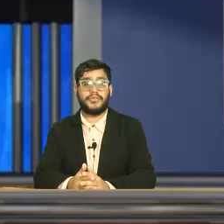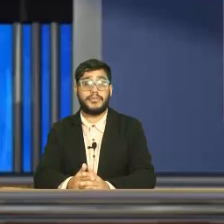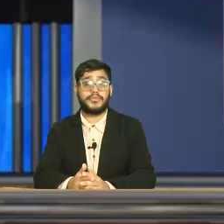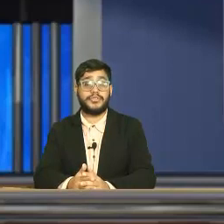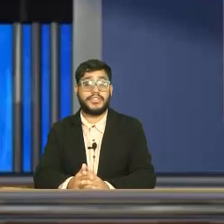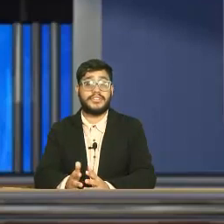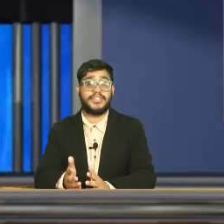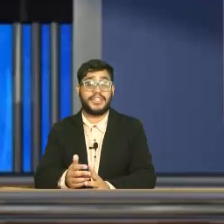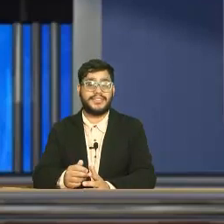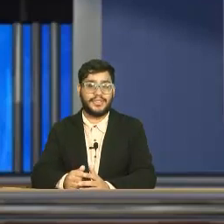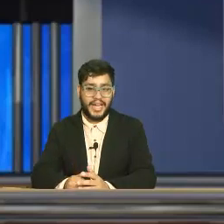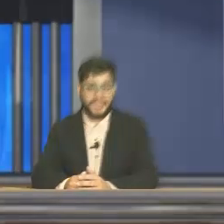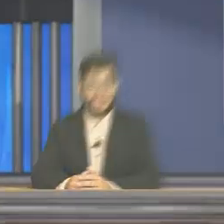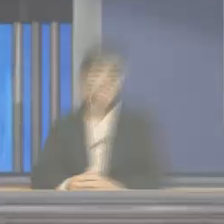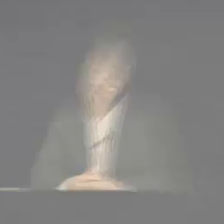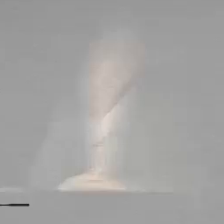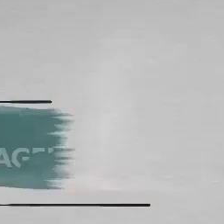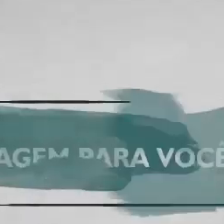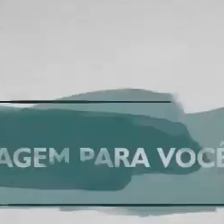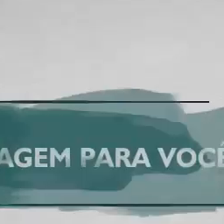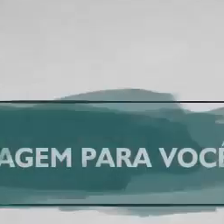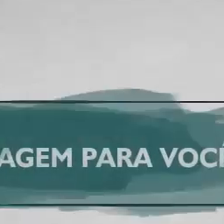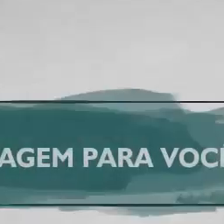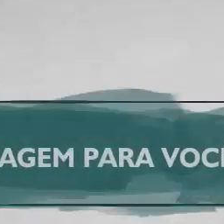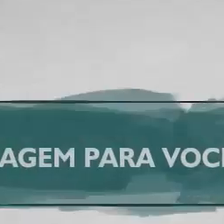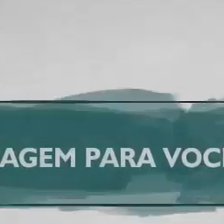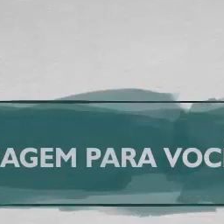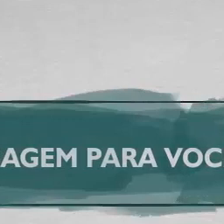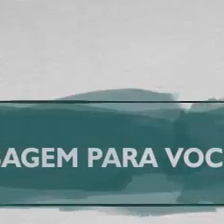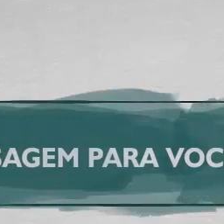cultural e voltamos com as notícias nacionais.